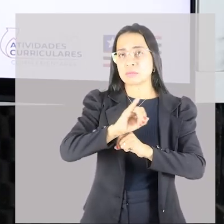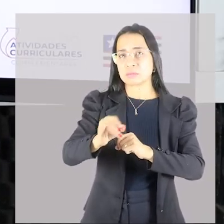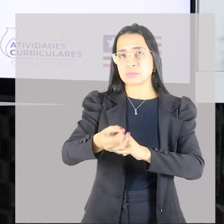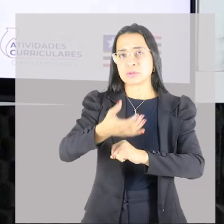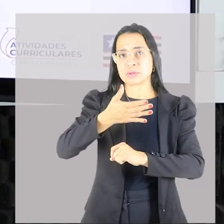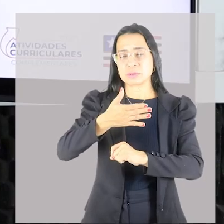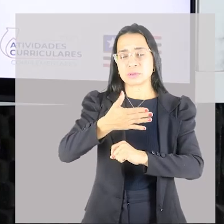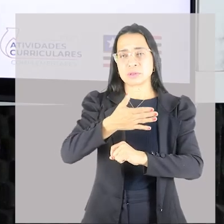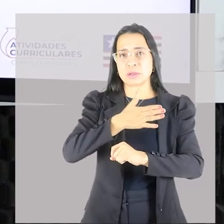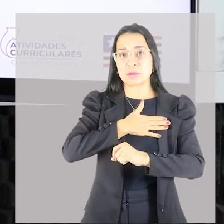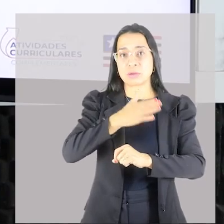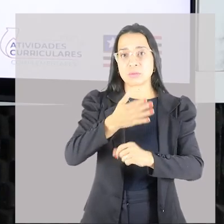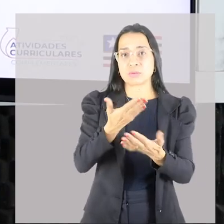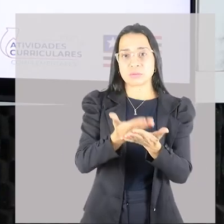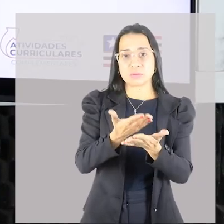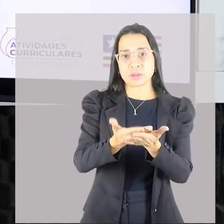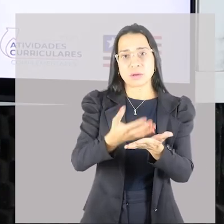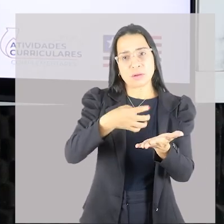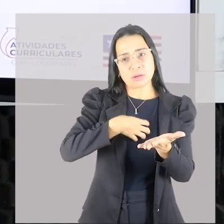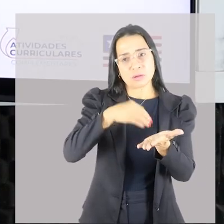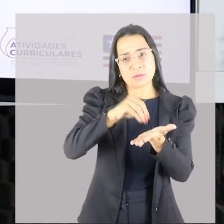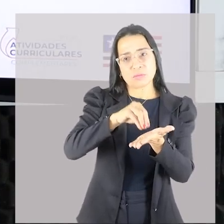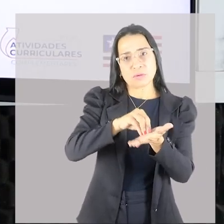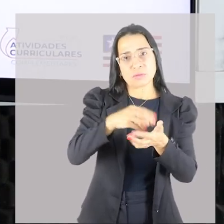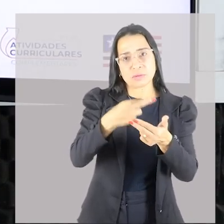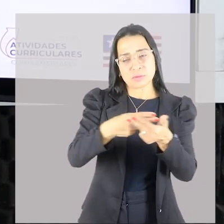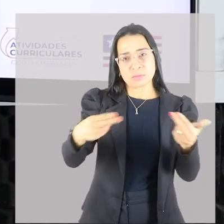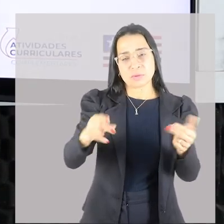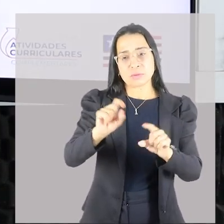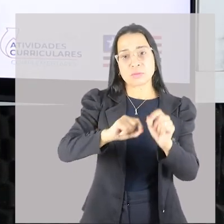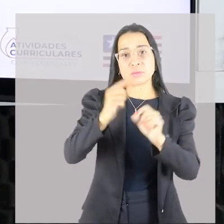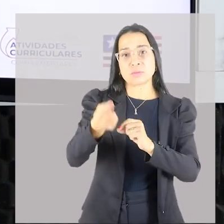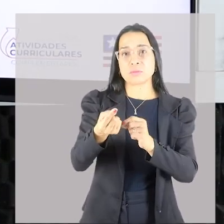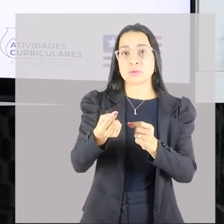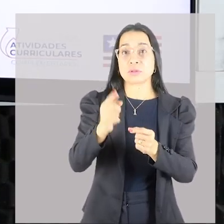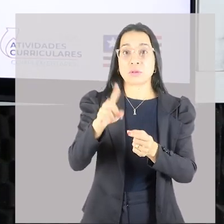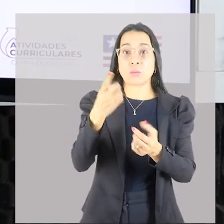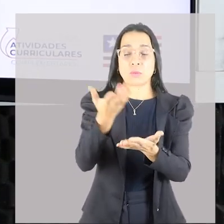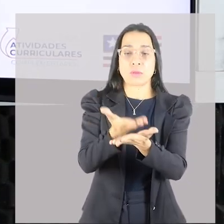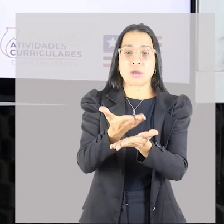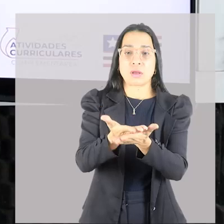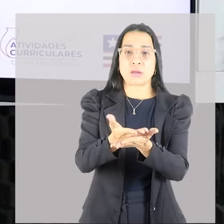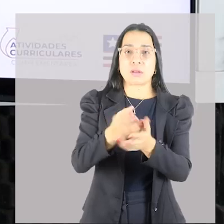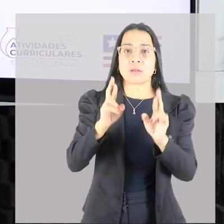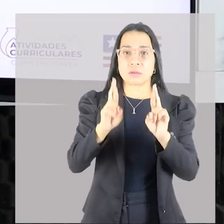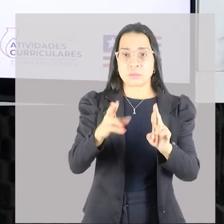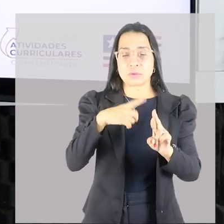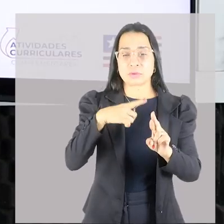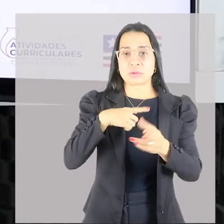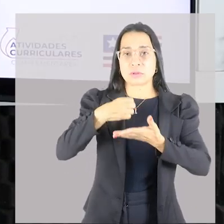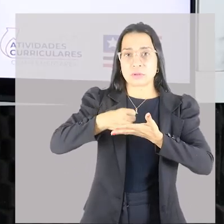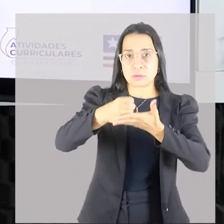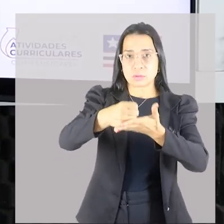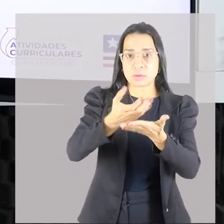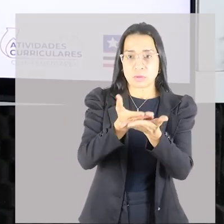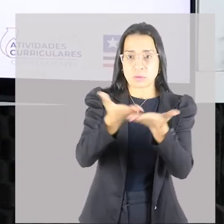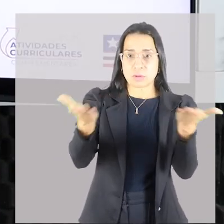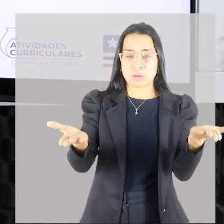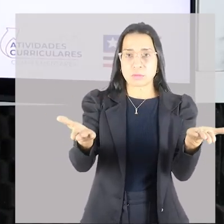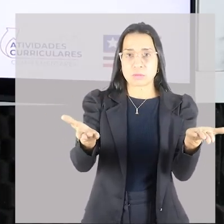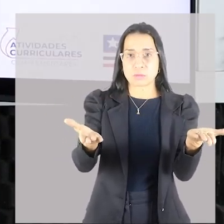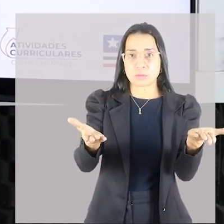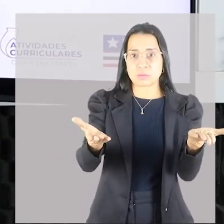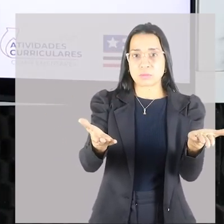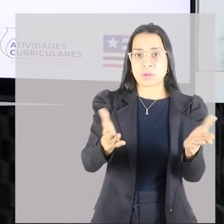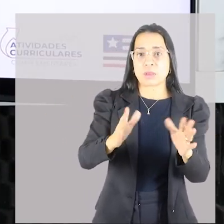possa trazer numa próxima videoaula, beleza? Então, no mais é isso. Espero que essa aula tenha colaborado, contribuído com vocês. Me despeço